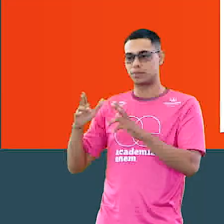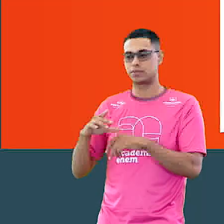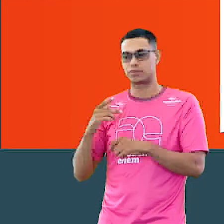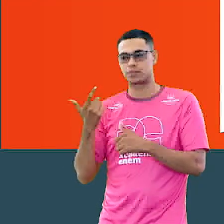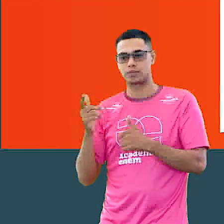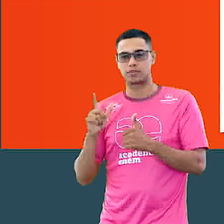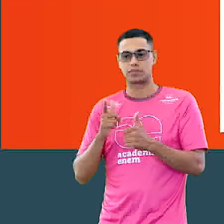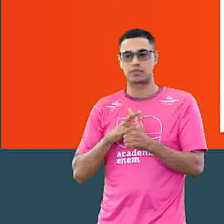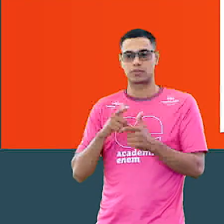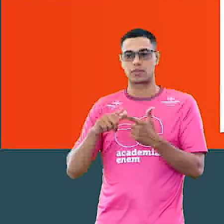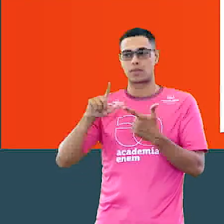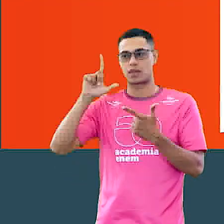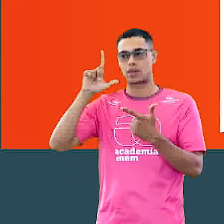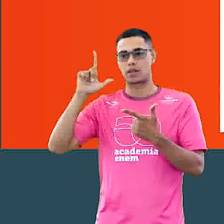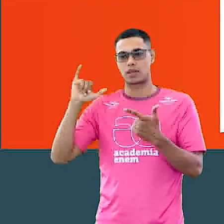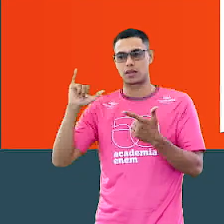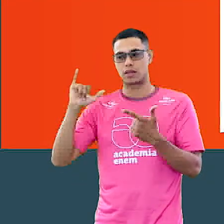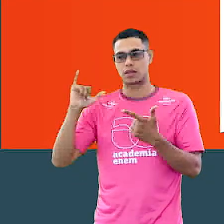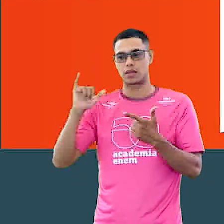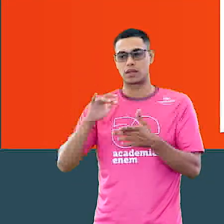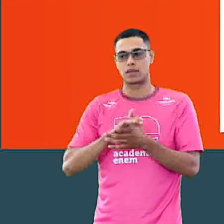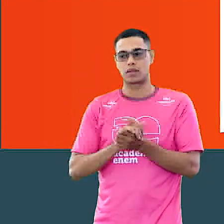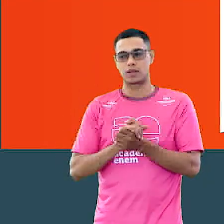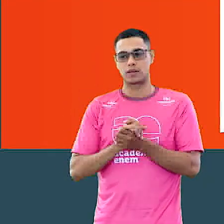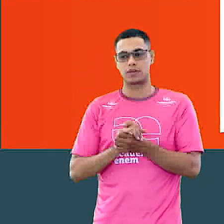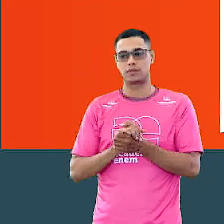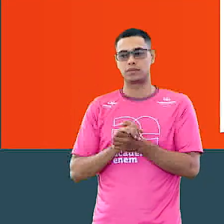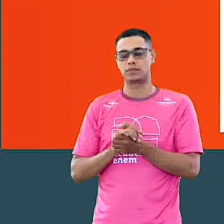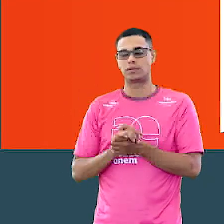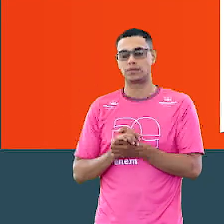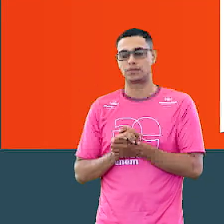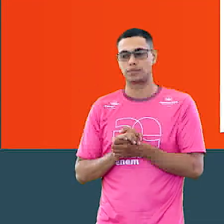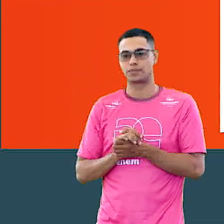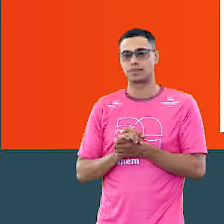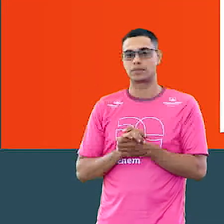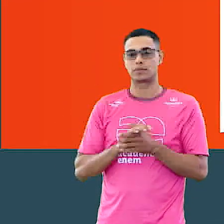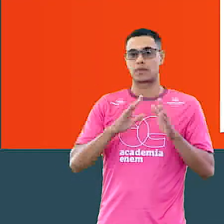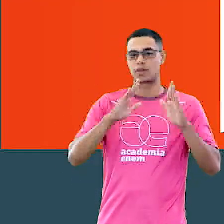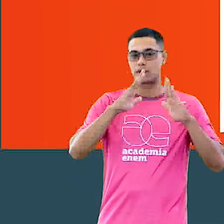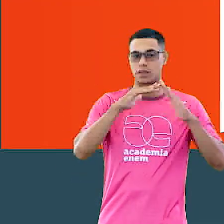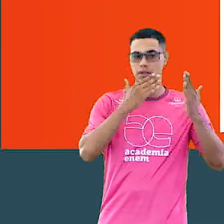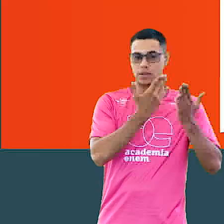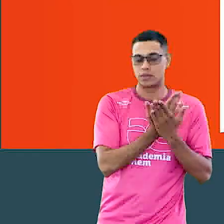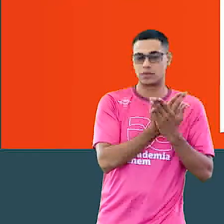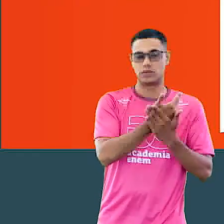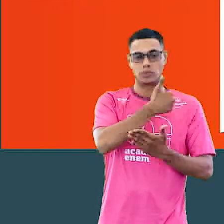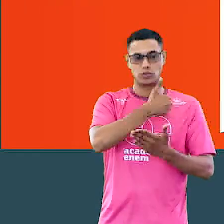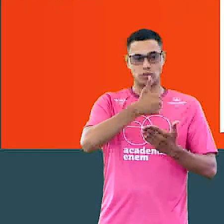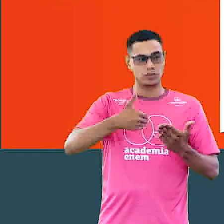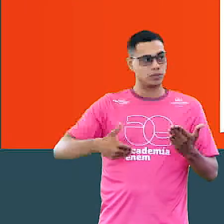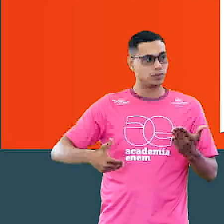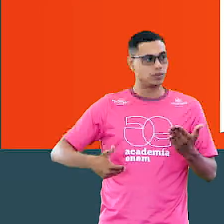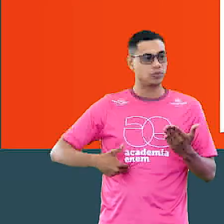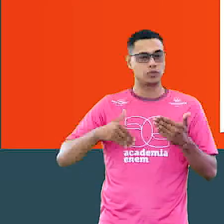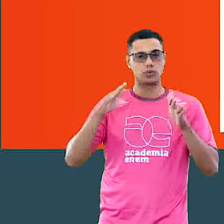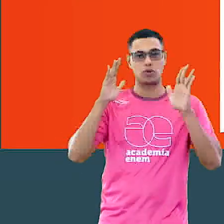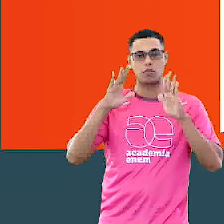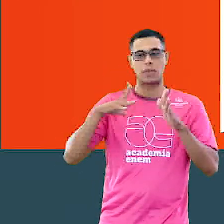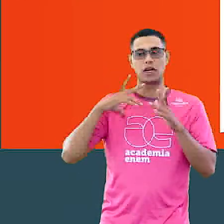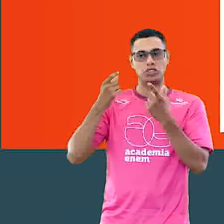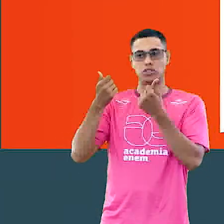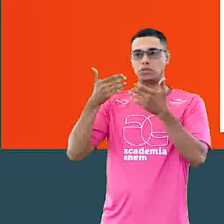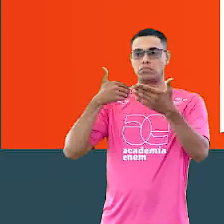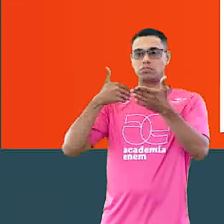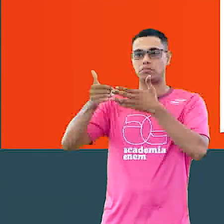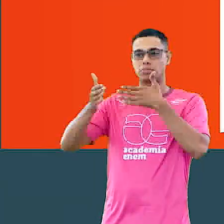ok? LI, tudo que começa com LI são alunos de escola pública, mas que é independente da renda. O que